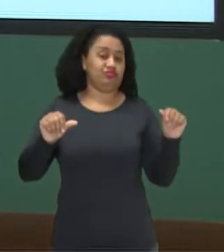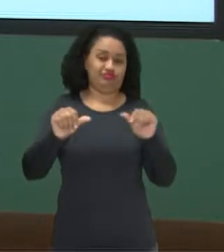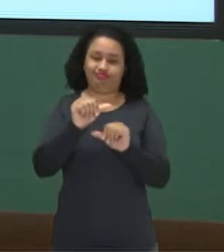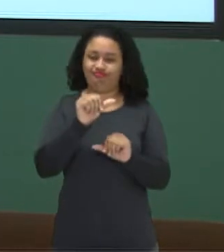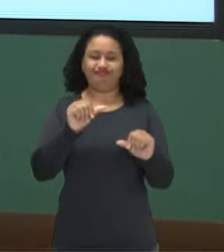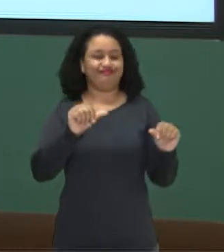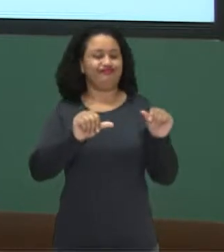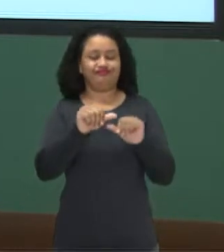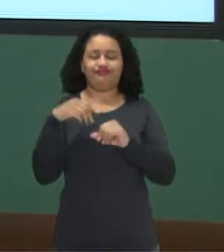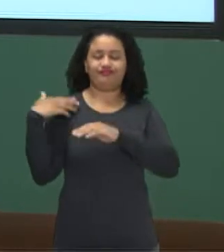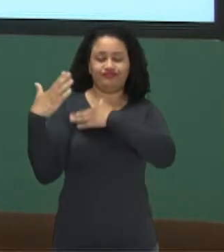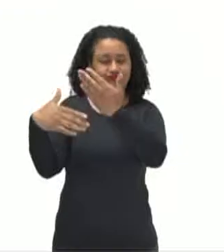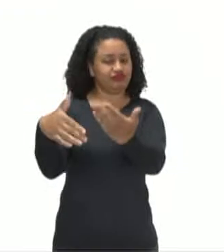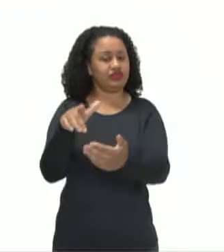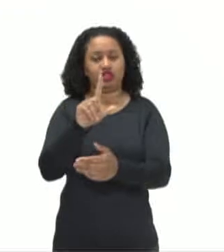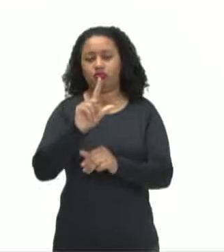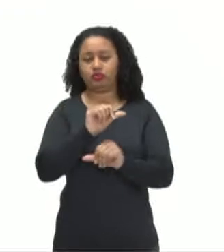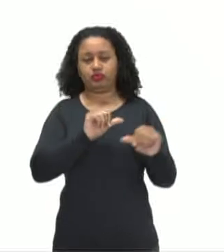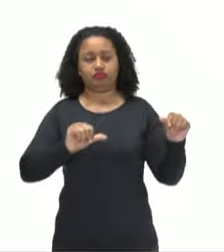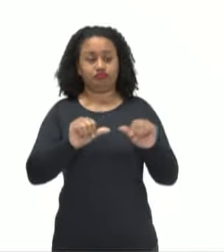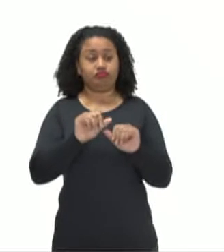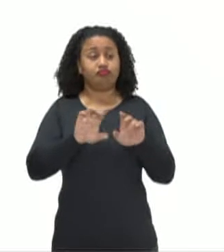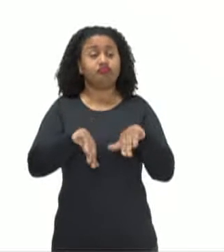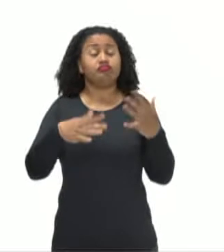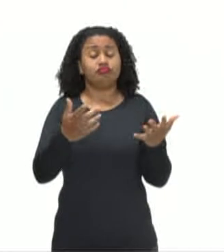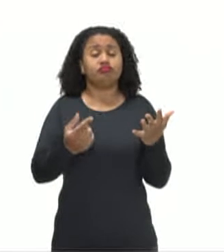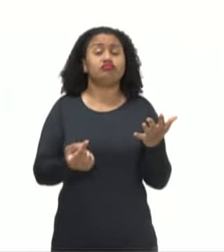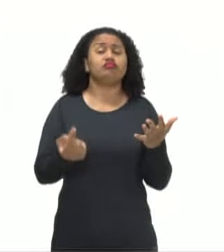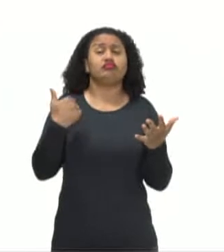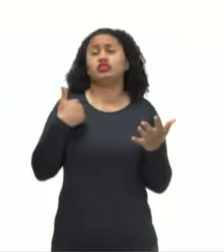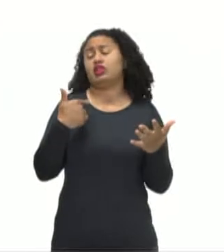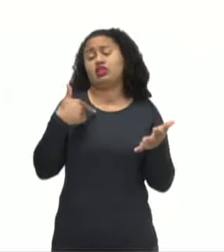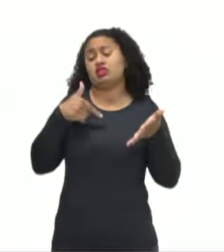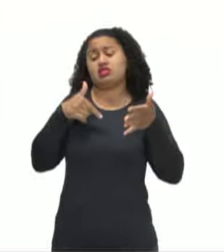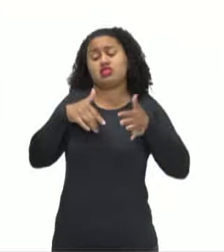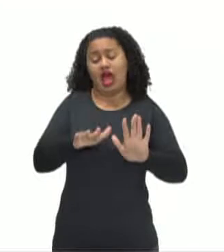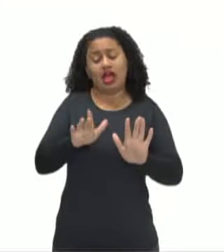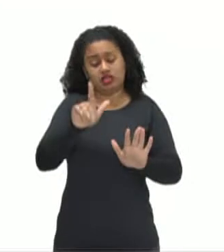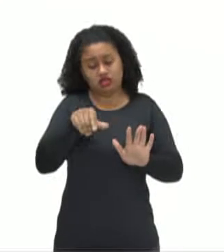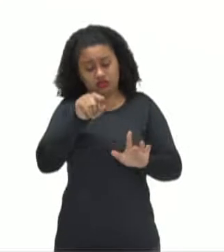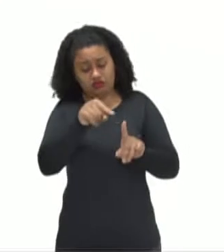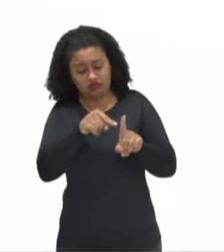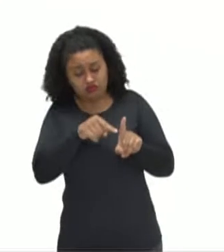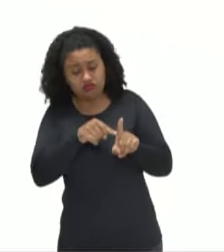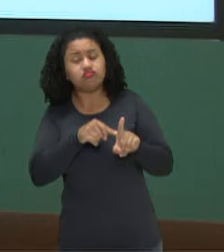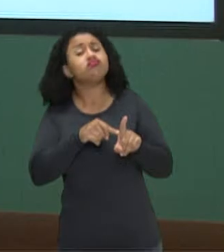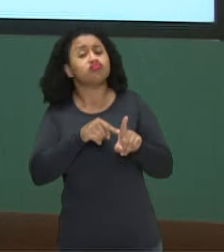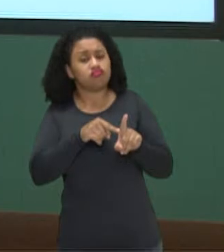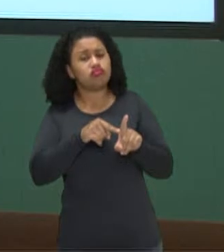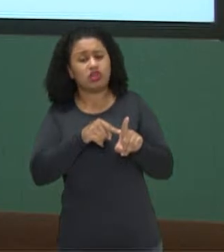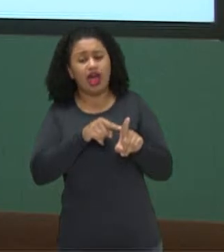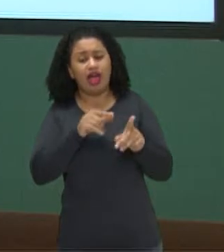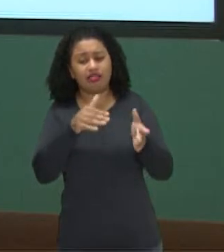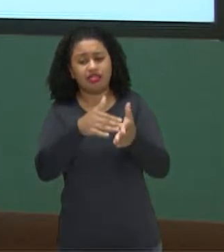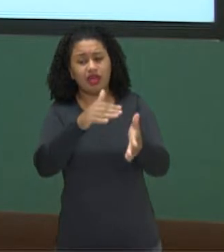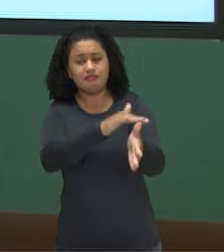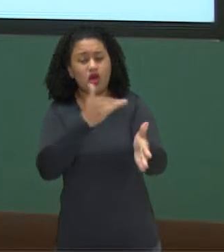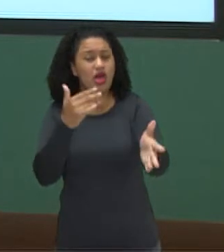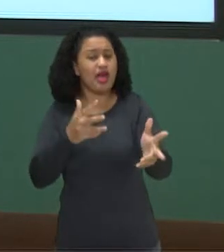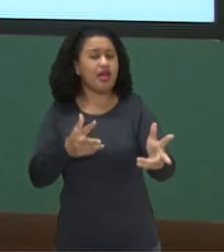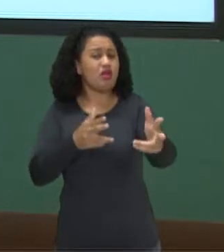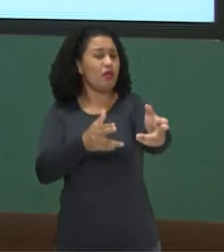mudam com o passar do tempo. Então, desde o dia em que nasce uma espécie, ela vai morrer igual, sem